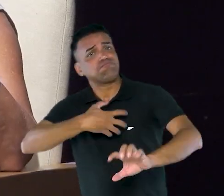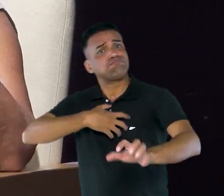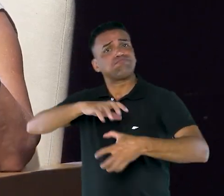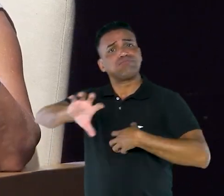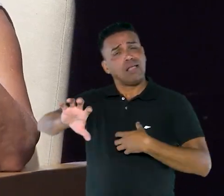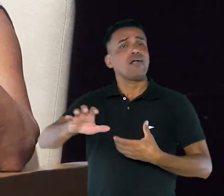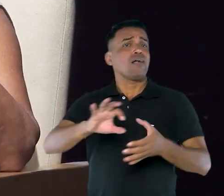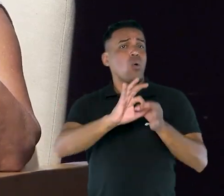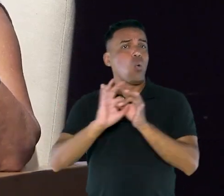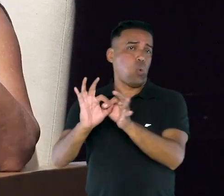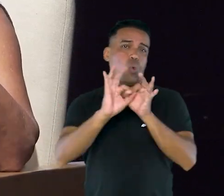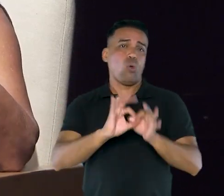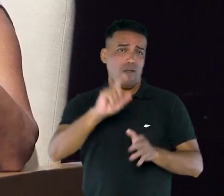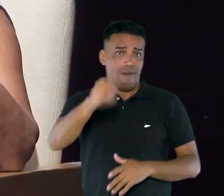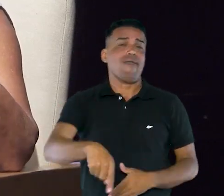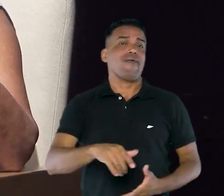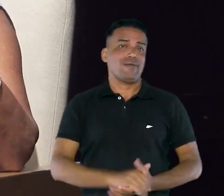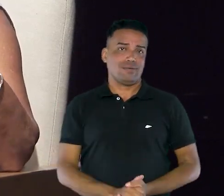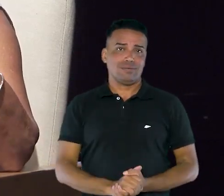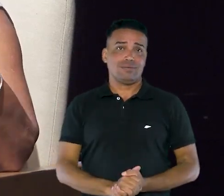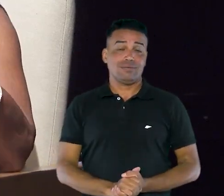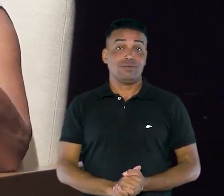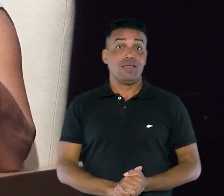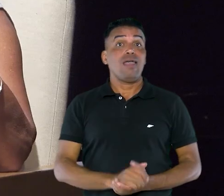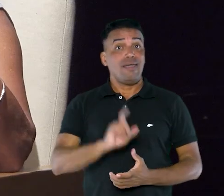irmandade. É porque isso,